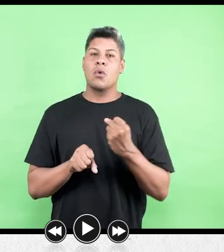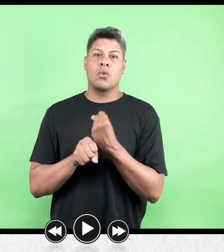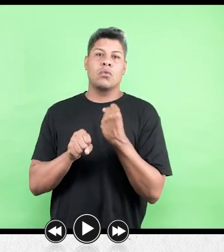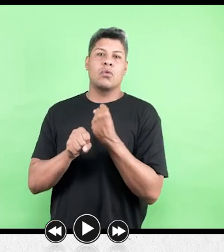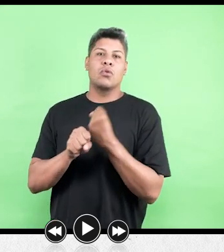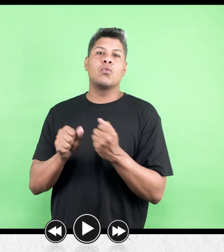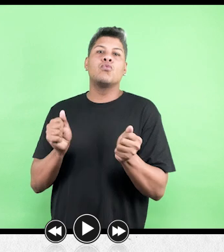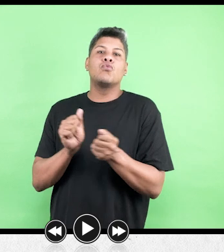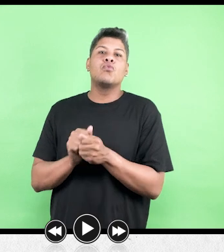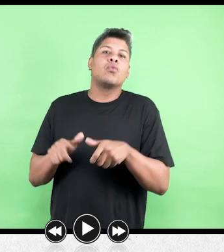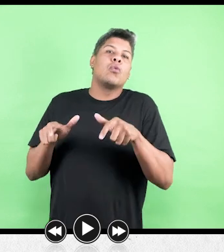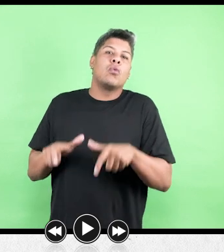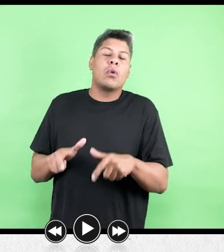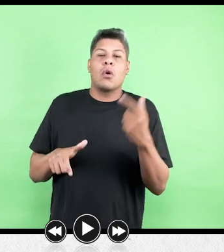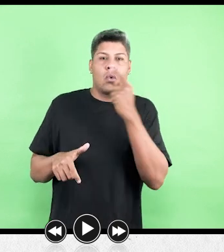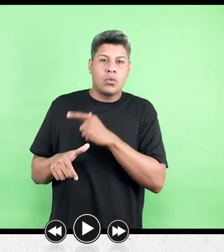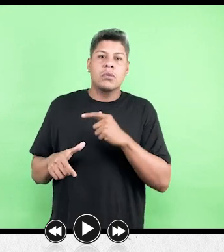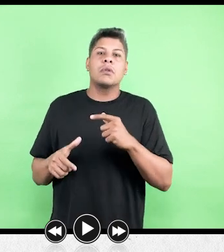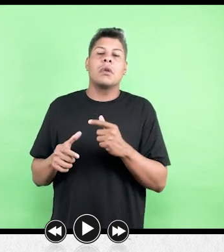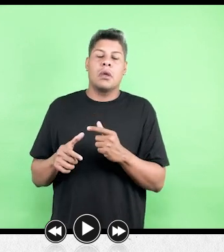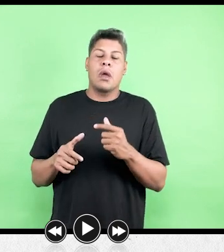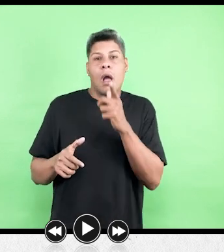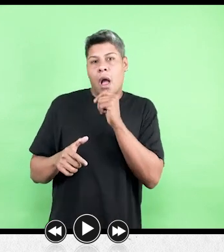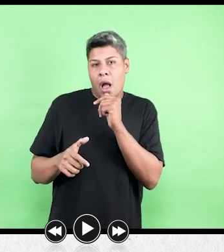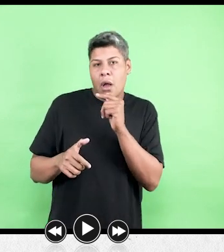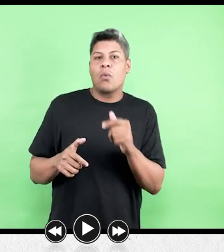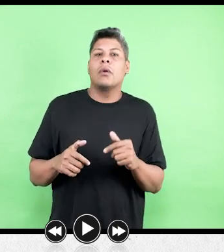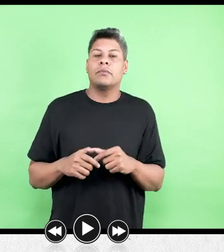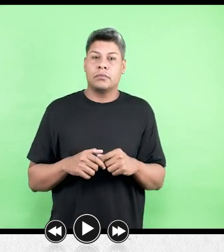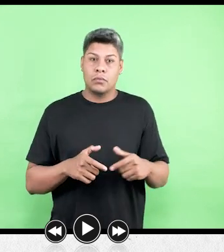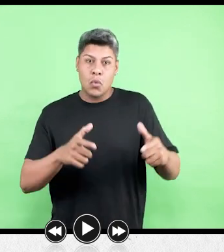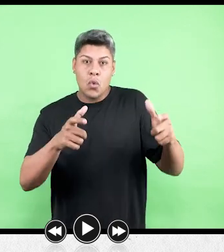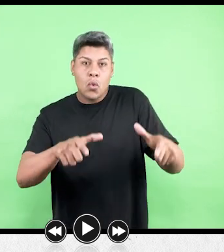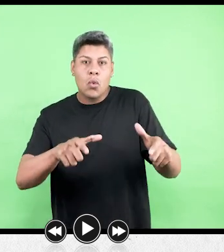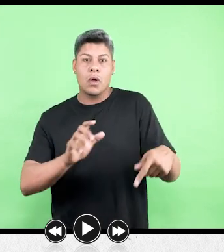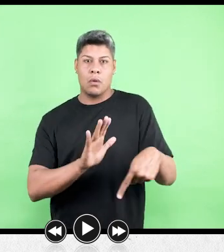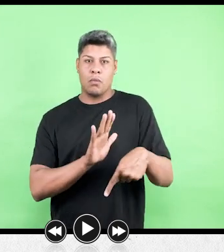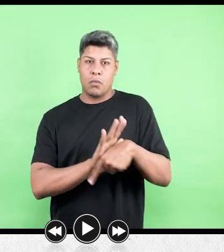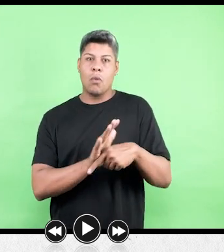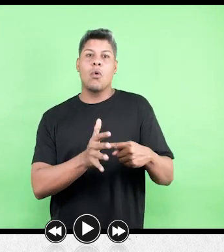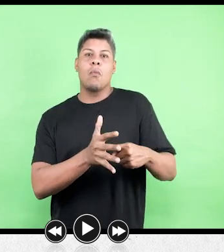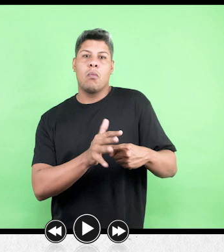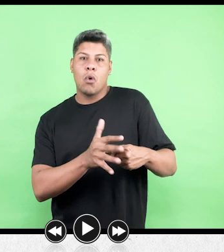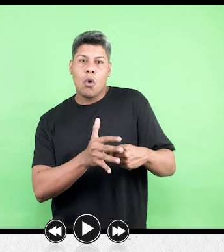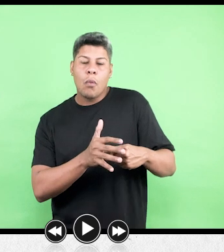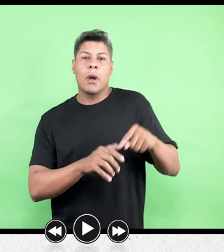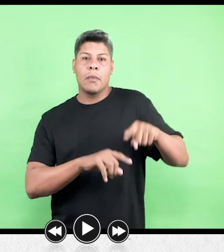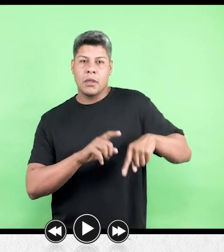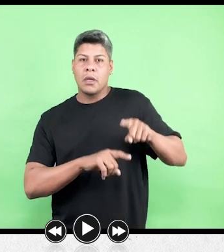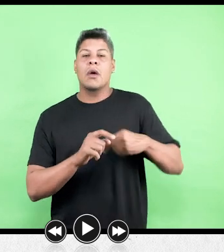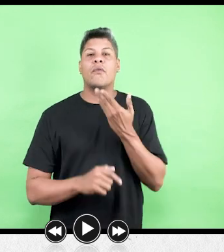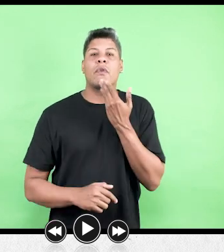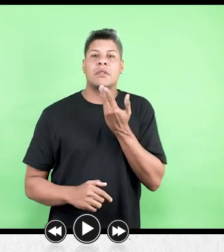junto ao manancial para fazer essa retirada de água. A estação elevatória, que é a parte dos conjuntos motor-bomba e os acessórios que vão